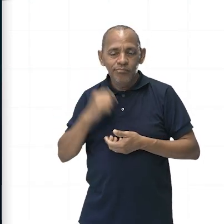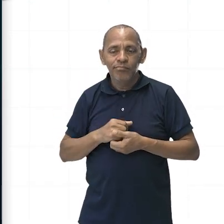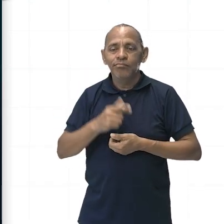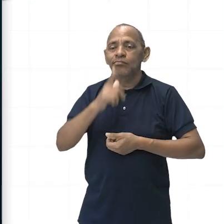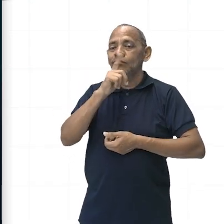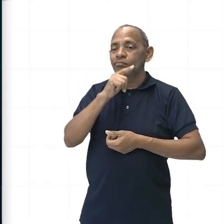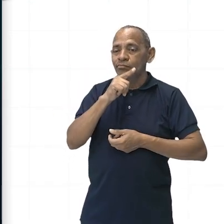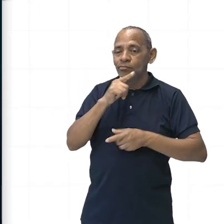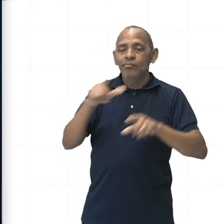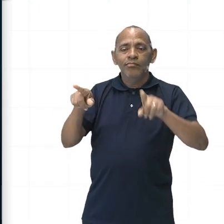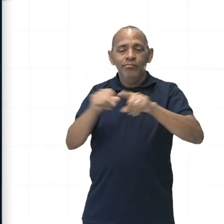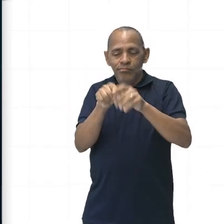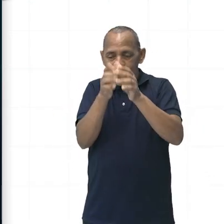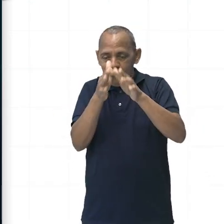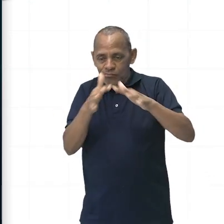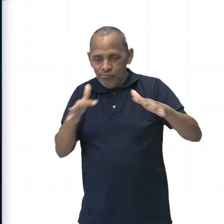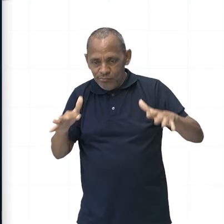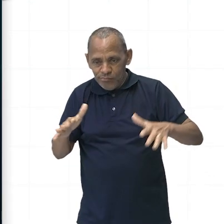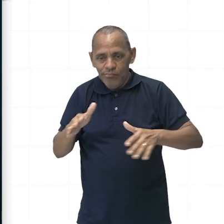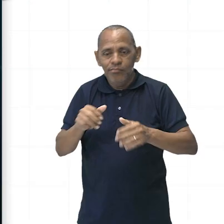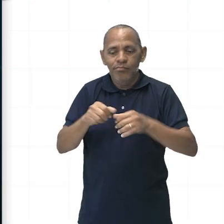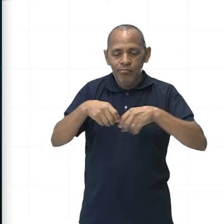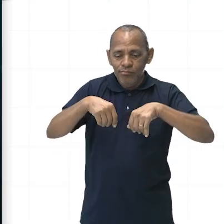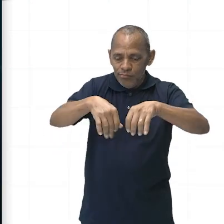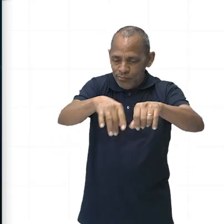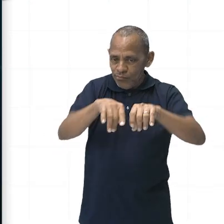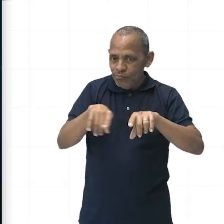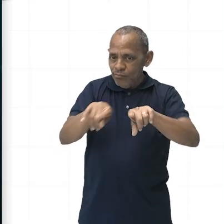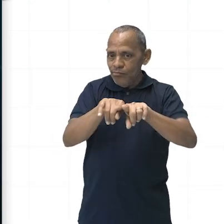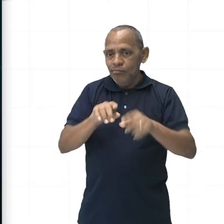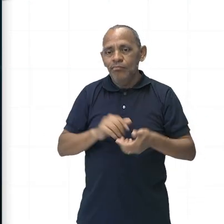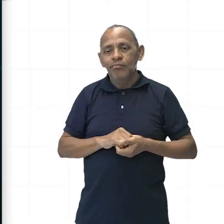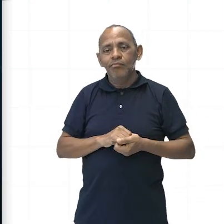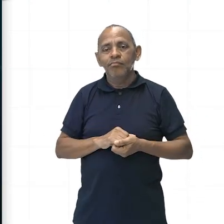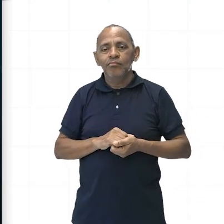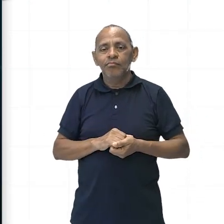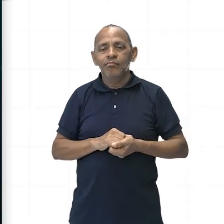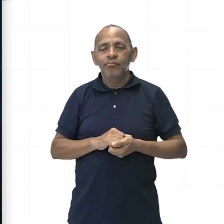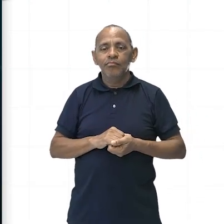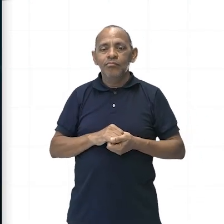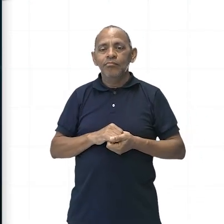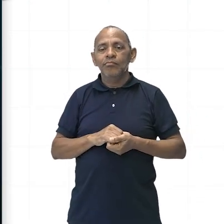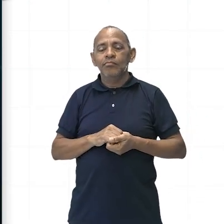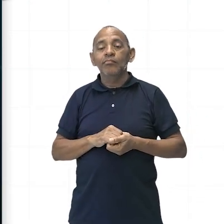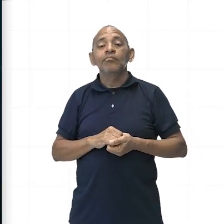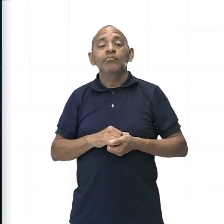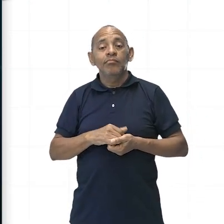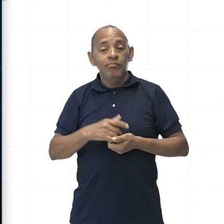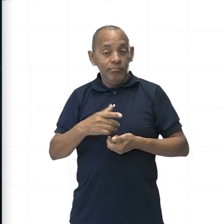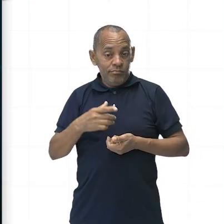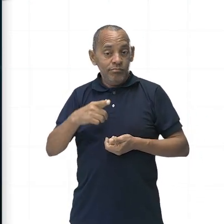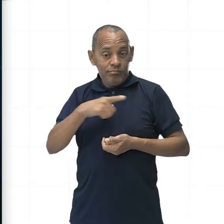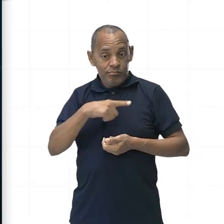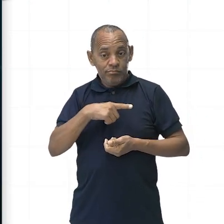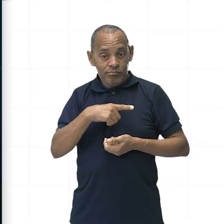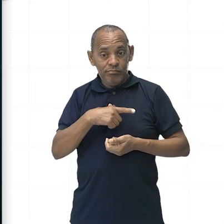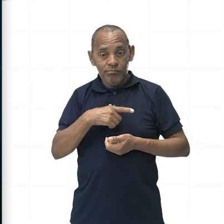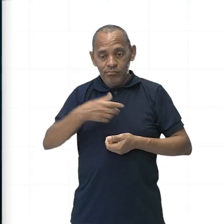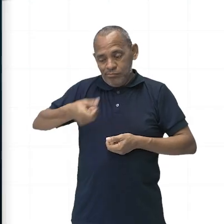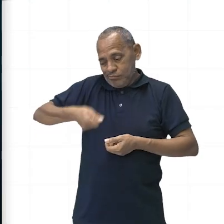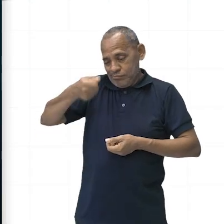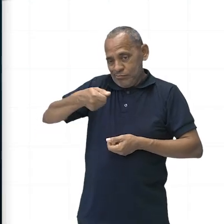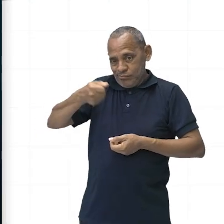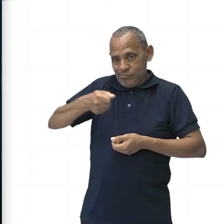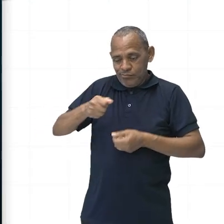rios também e os oceanos. A a presença dessas sacolas plásticas nos